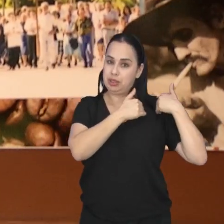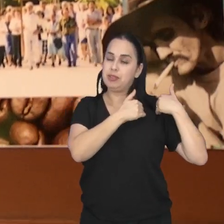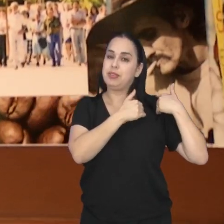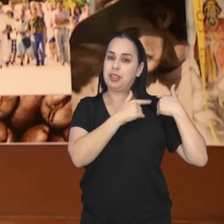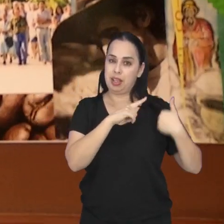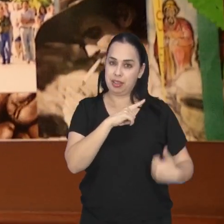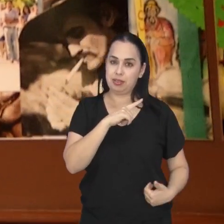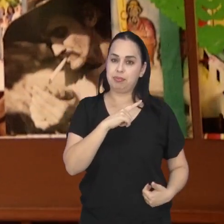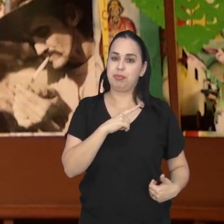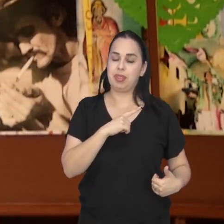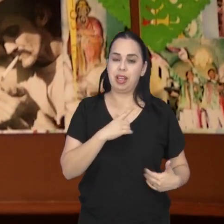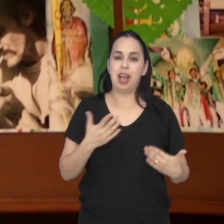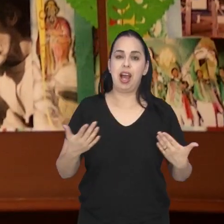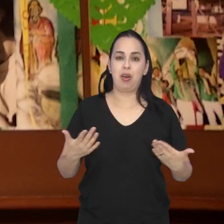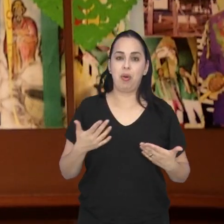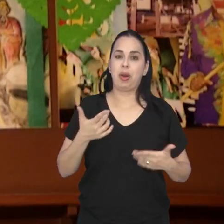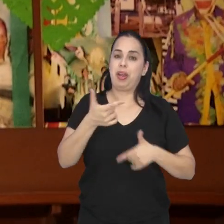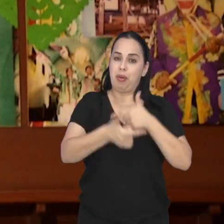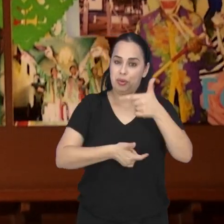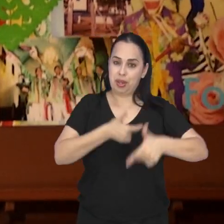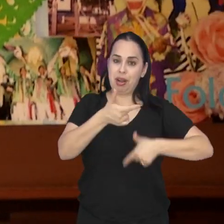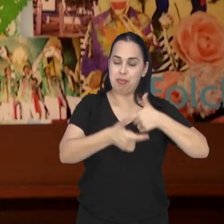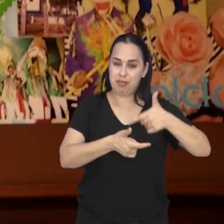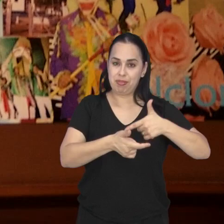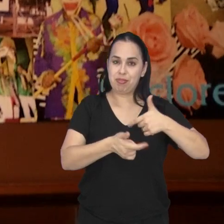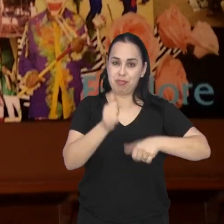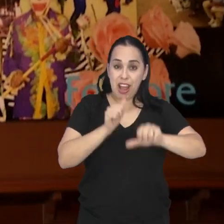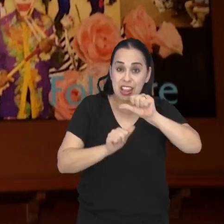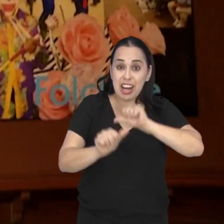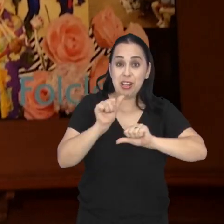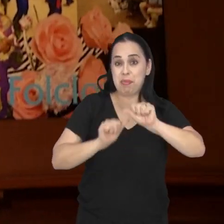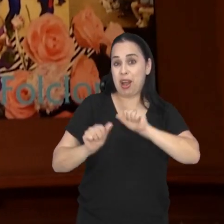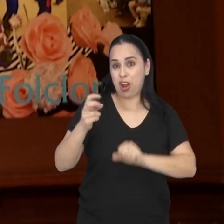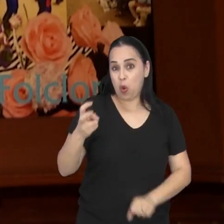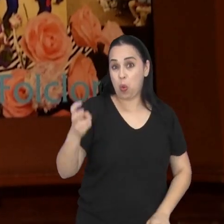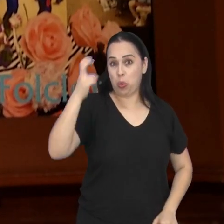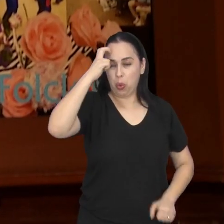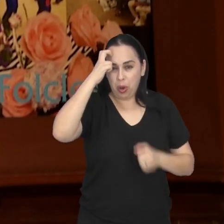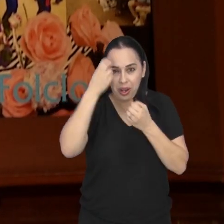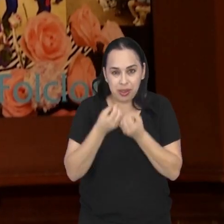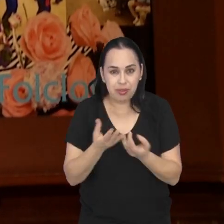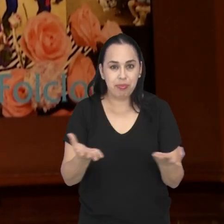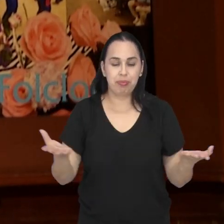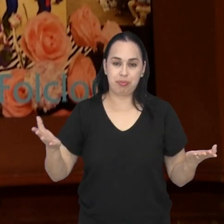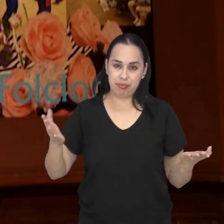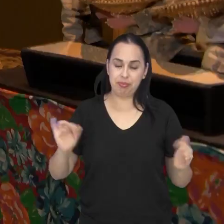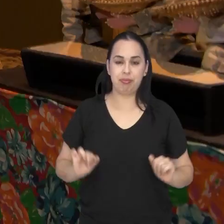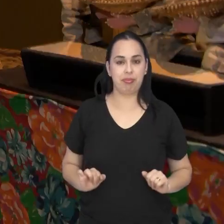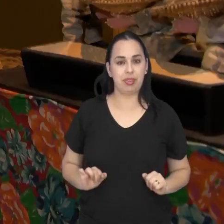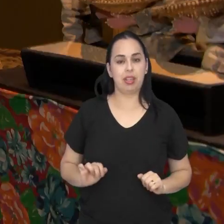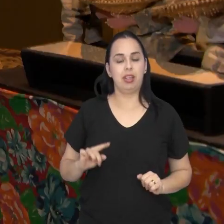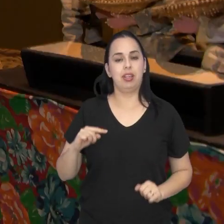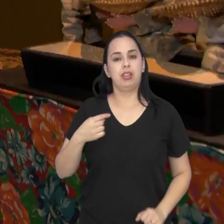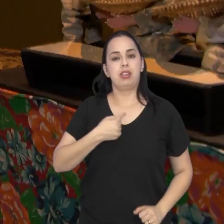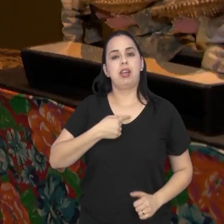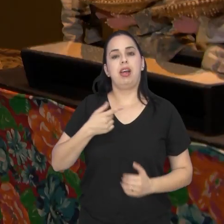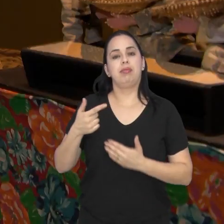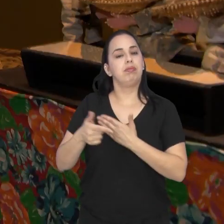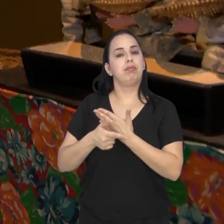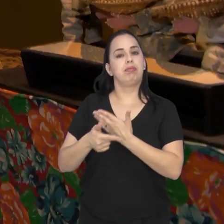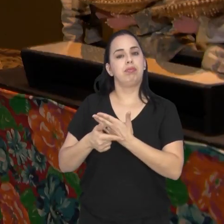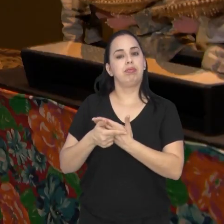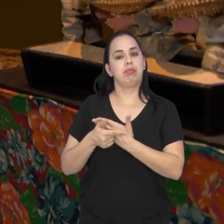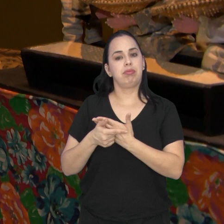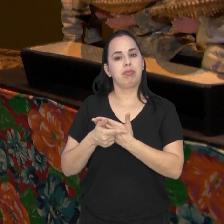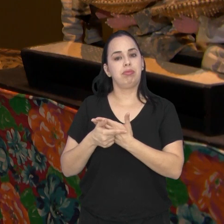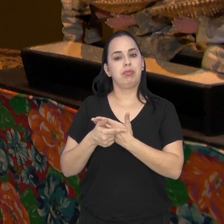acompanhada de responsabilidades, já que todo esse trabalho vai se transformar em mais cultura para São José. A gente vai ter essa